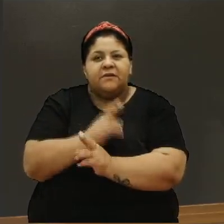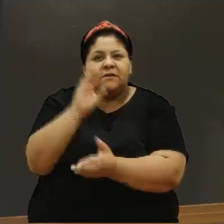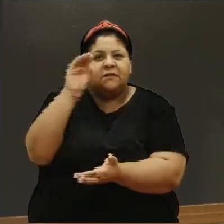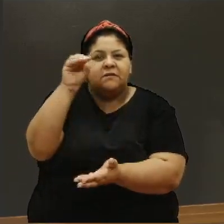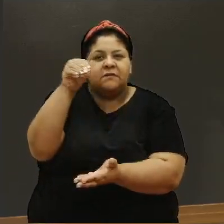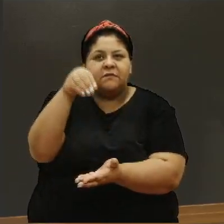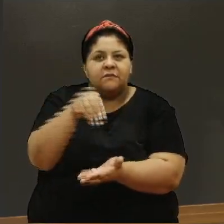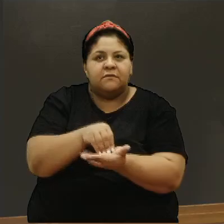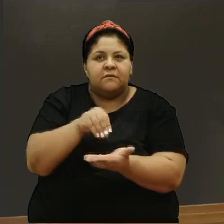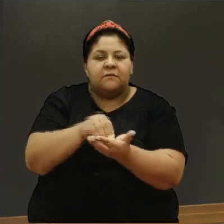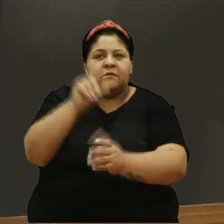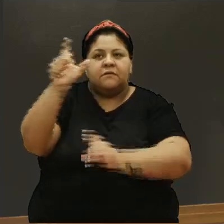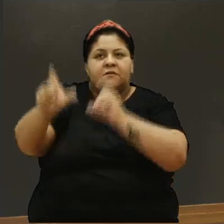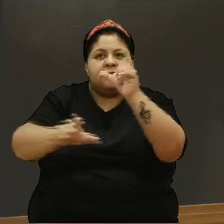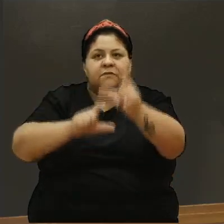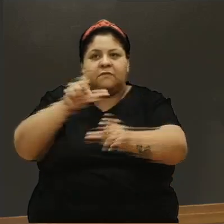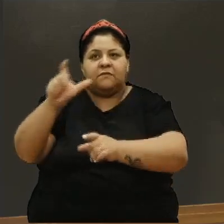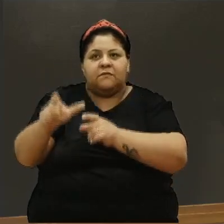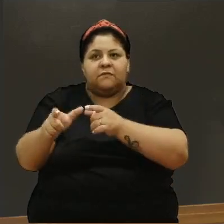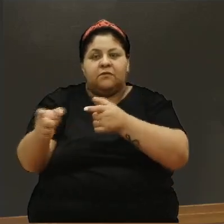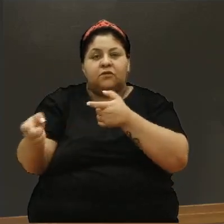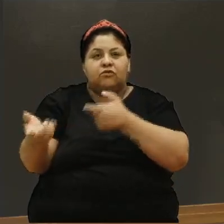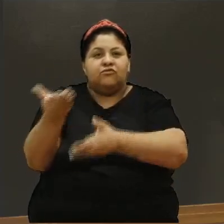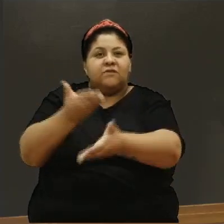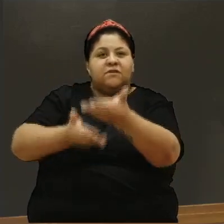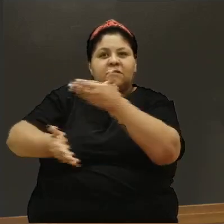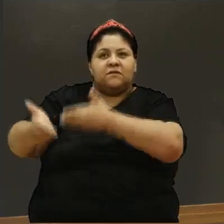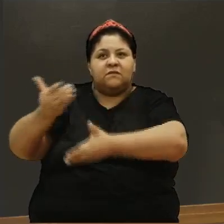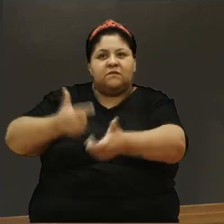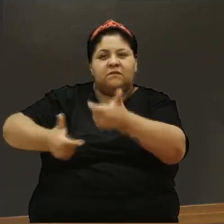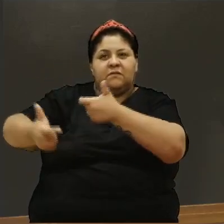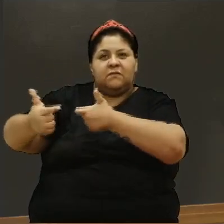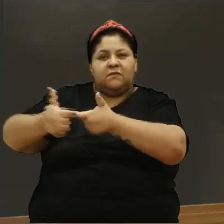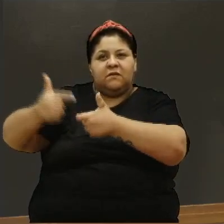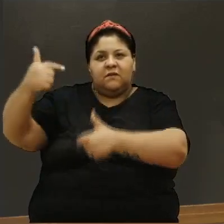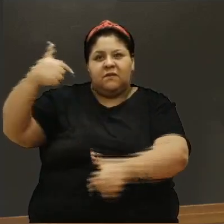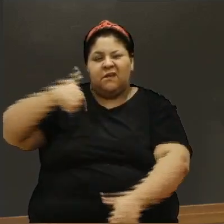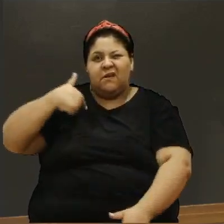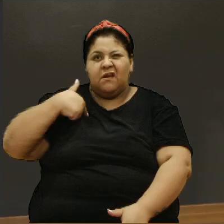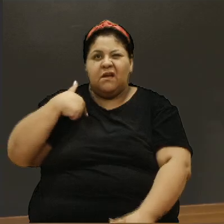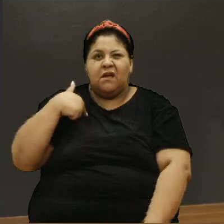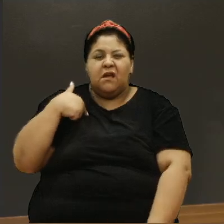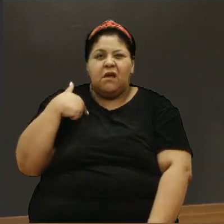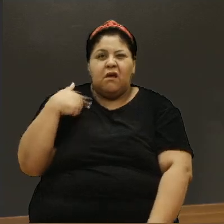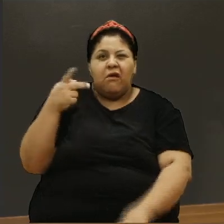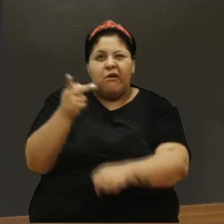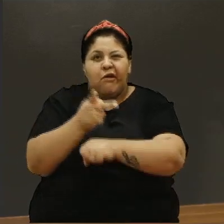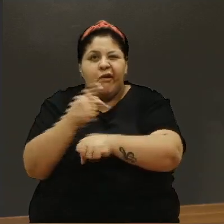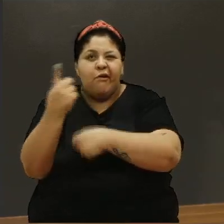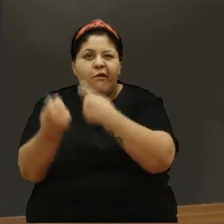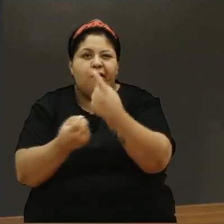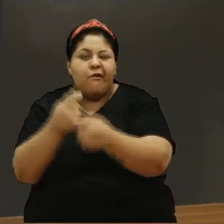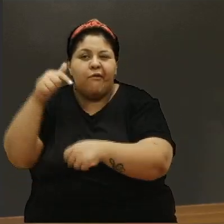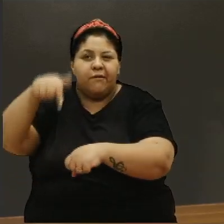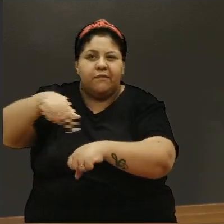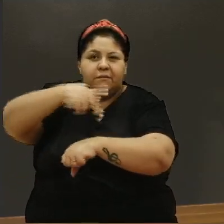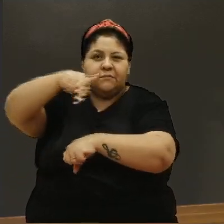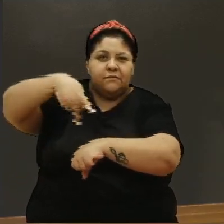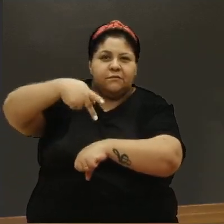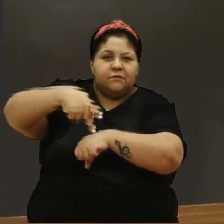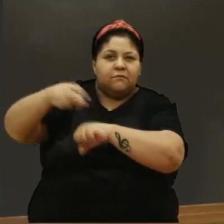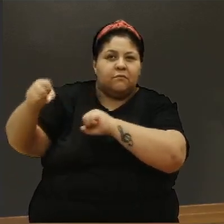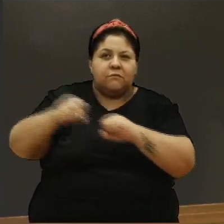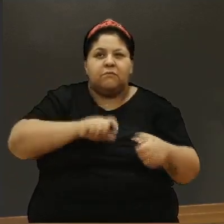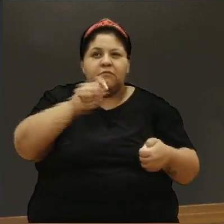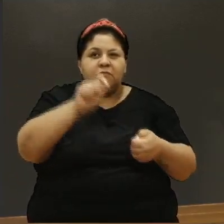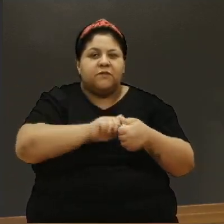falta das pessoas nas consultas médicas. Eu procurei algumas situações parecidas nesse país para que eu pudesse